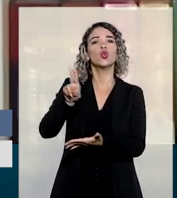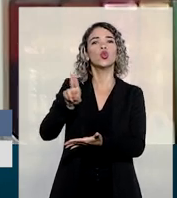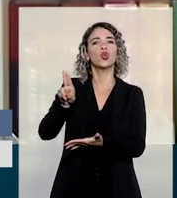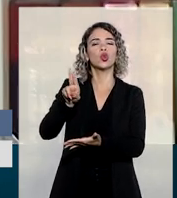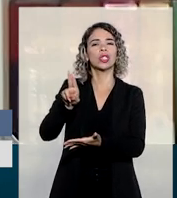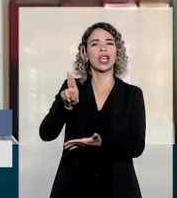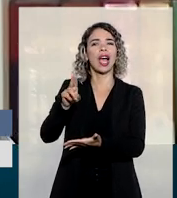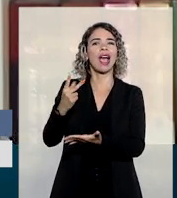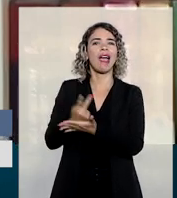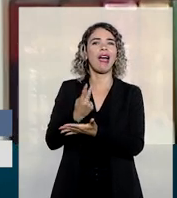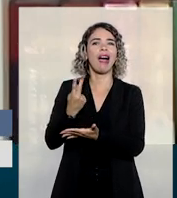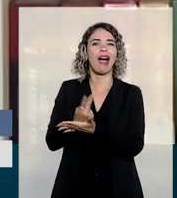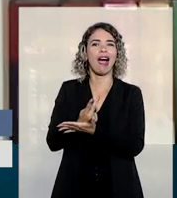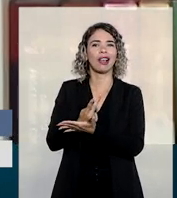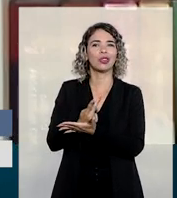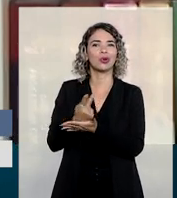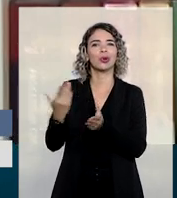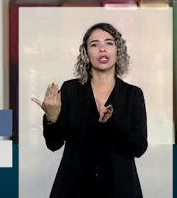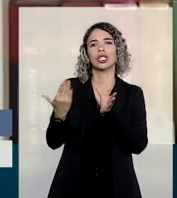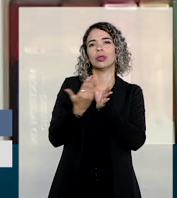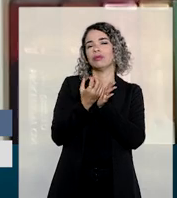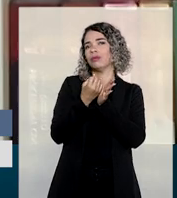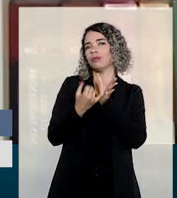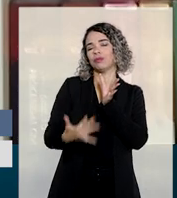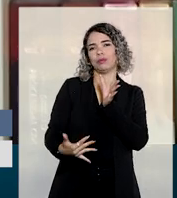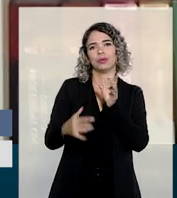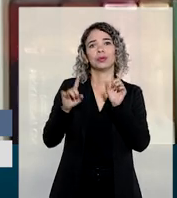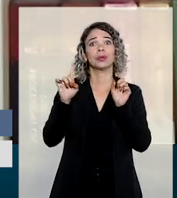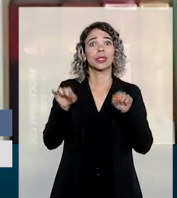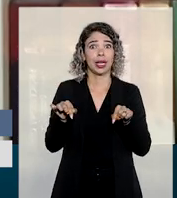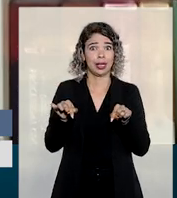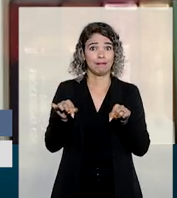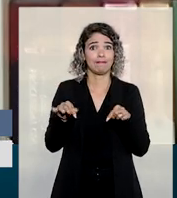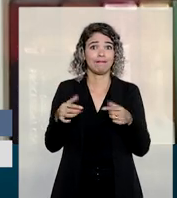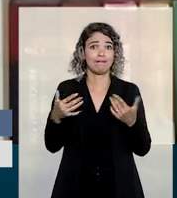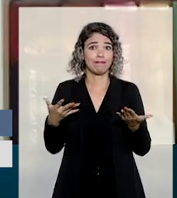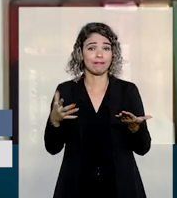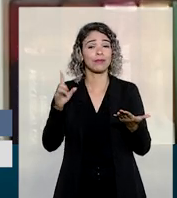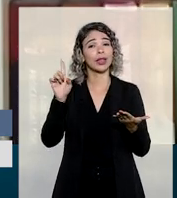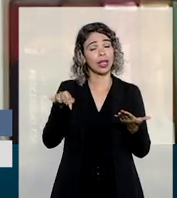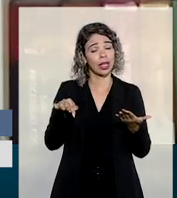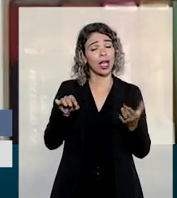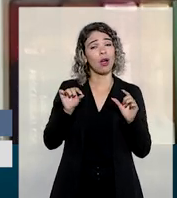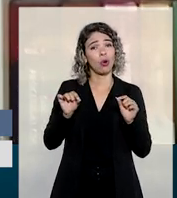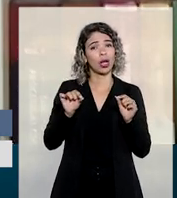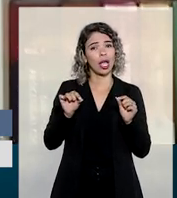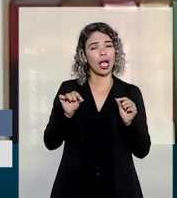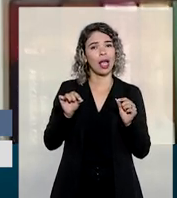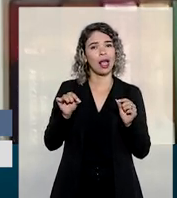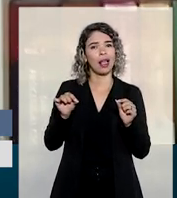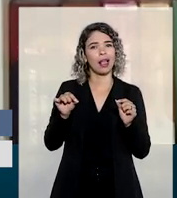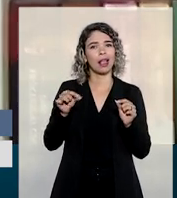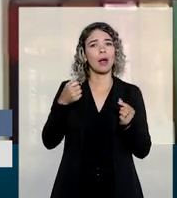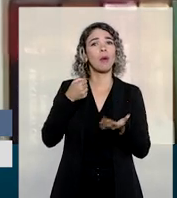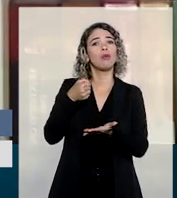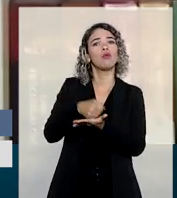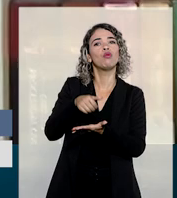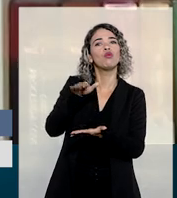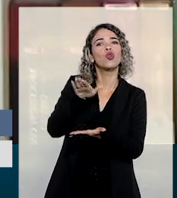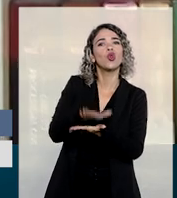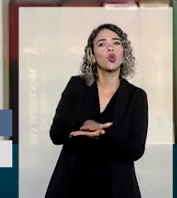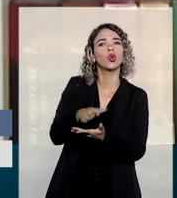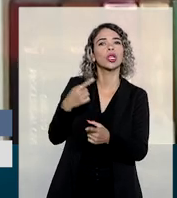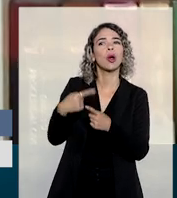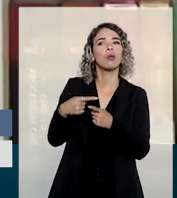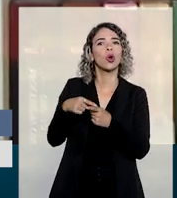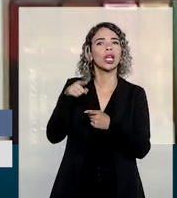use mal esse instituto que se concede a ela, né? Que é justamente a aplicação de